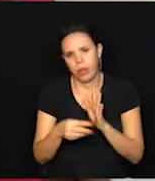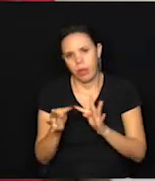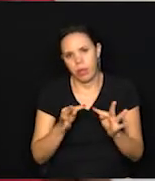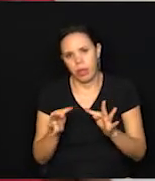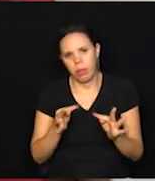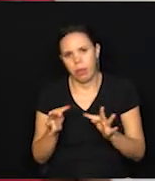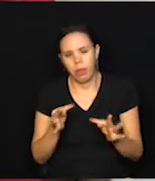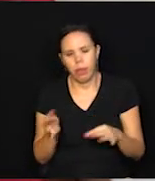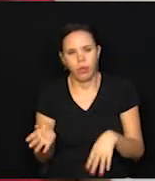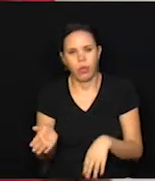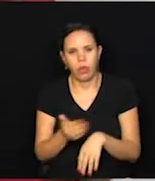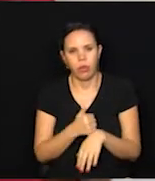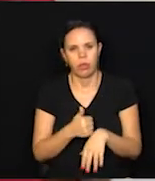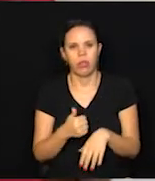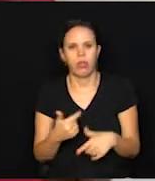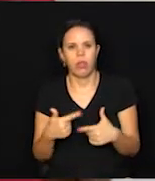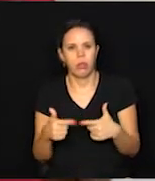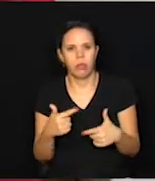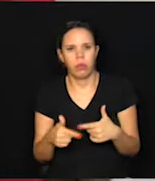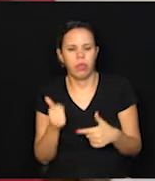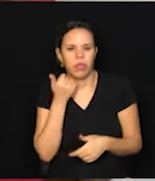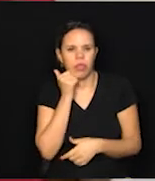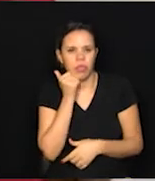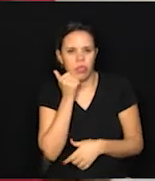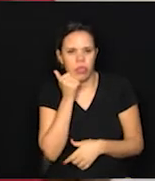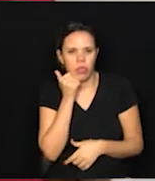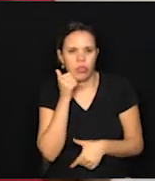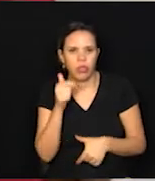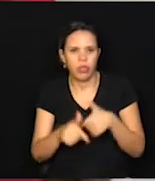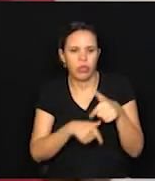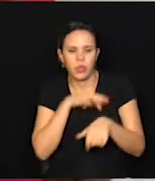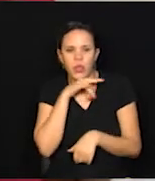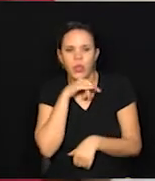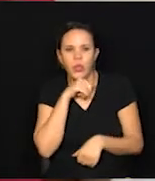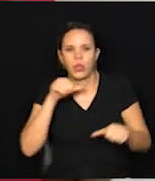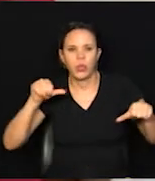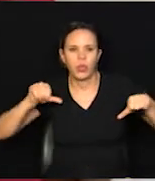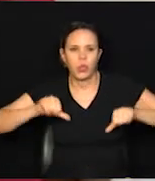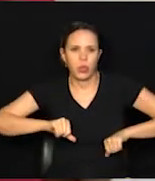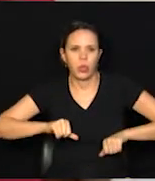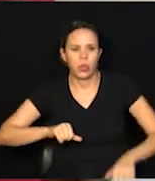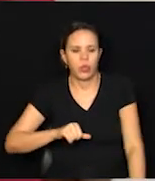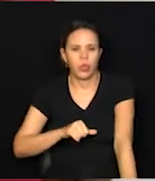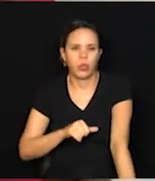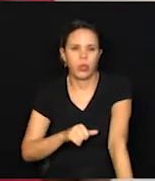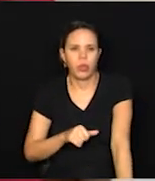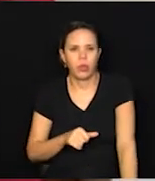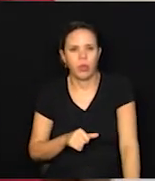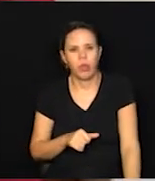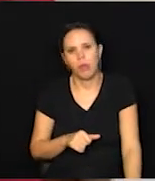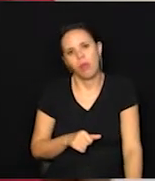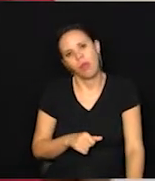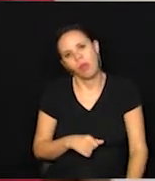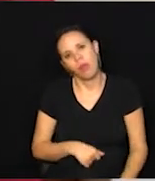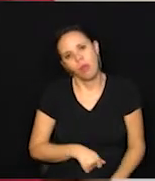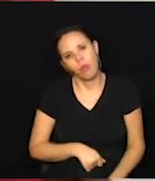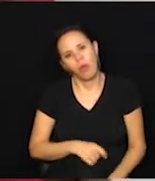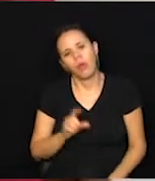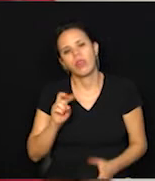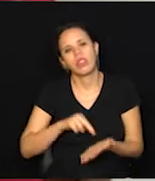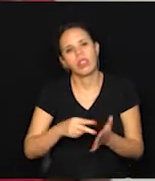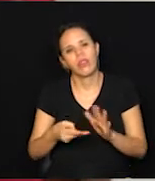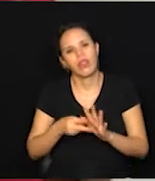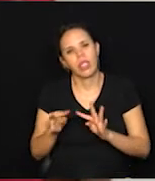precoce essa imundice científica de trabalhos ruins e que acabaram descredibilizando o que é tratamento